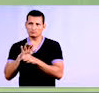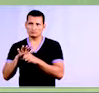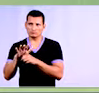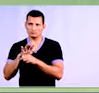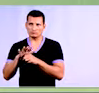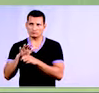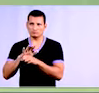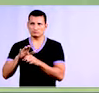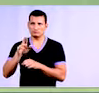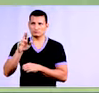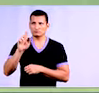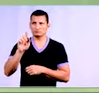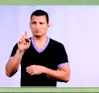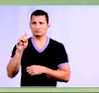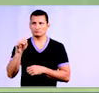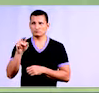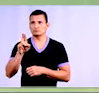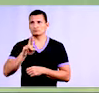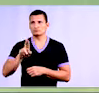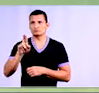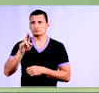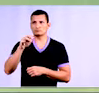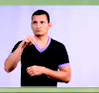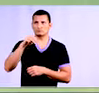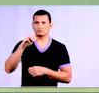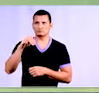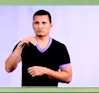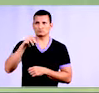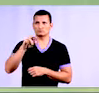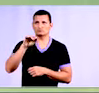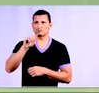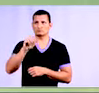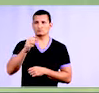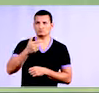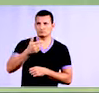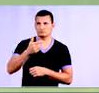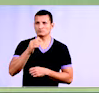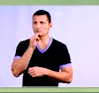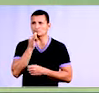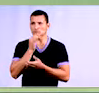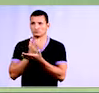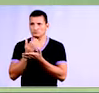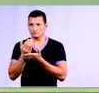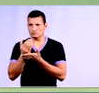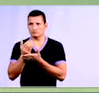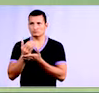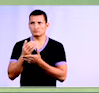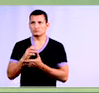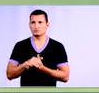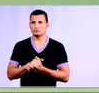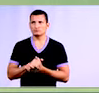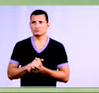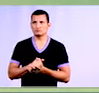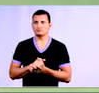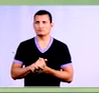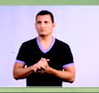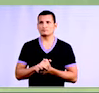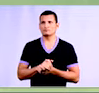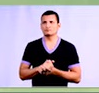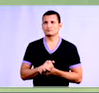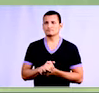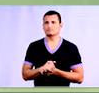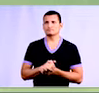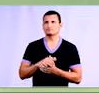o GM usa a memória secundária. Então, por exemplo, vamos começar com ali o processo, ali na tabela de página, né? Eu tenho